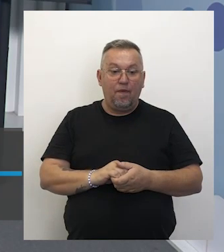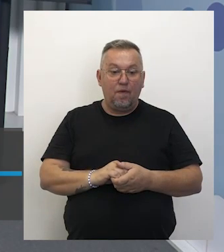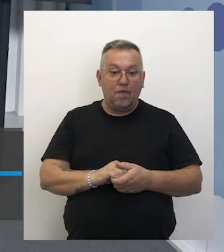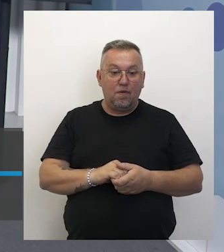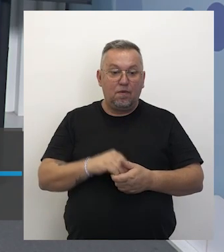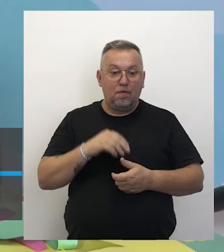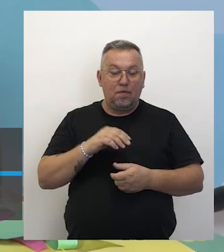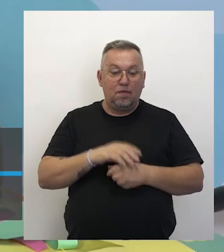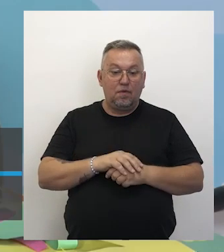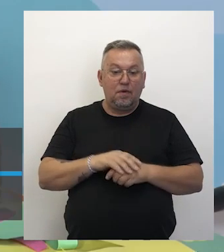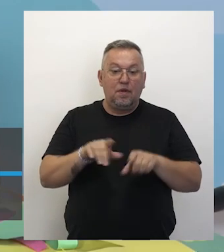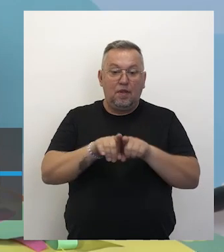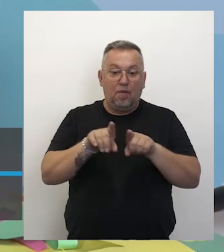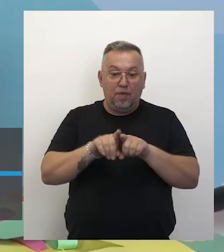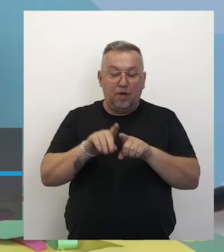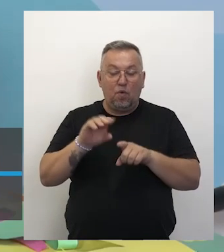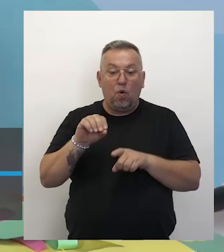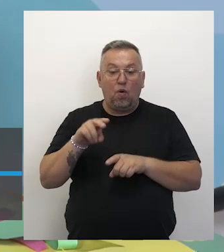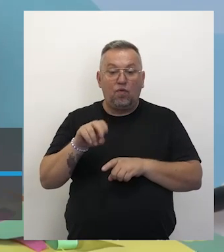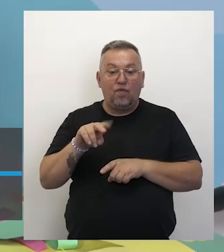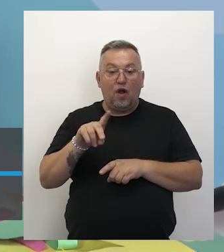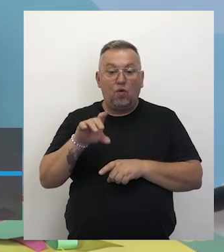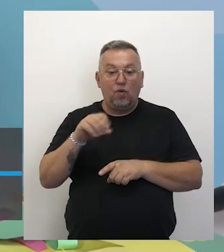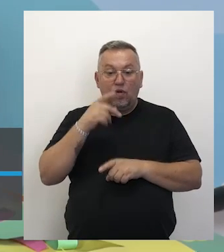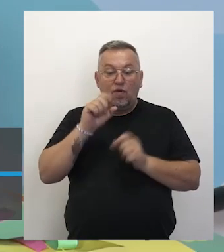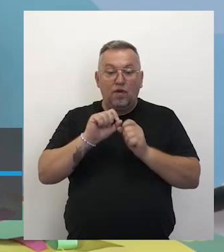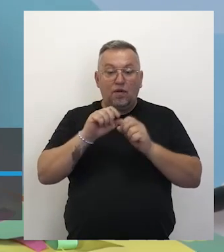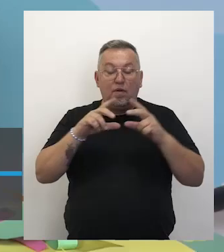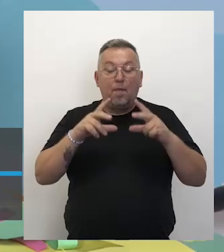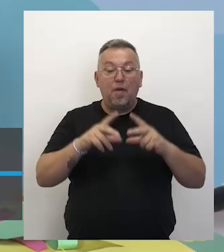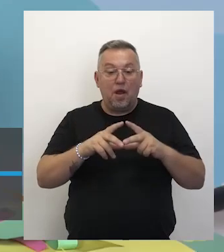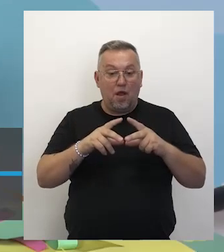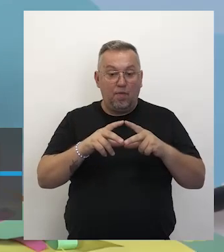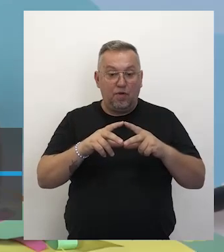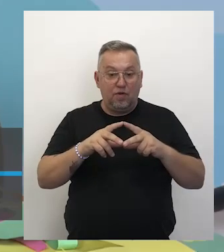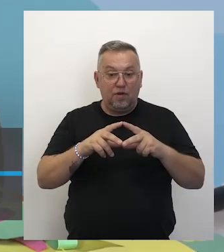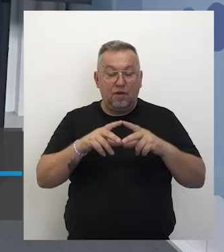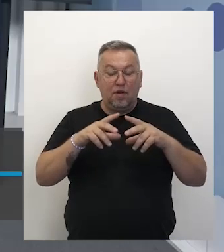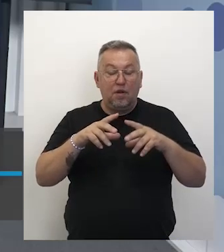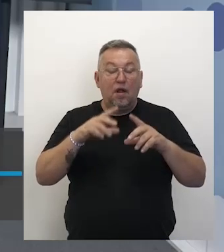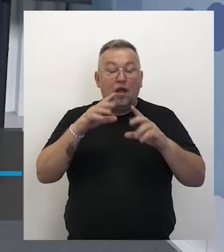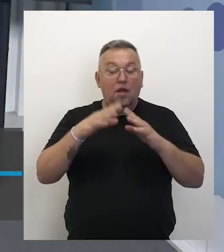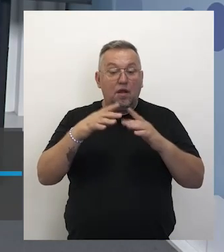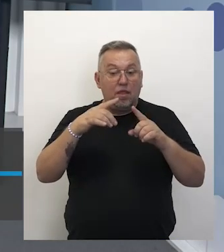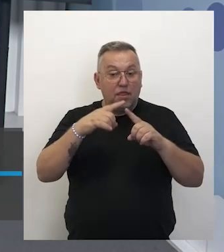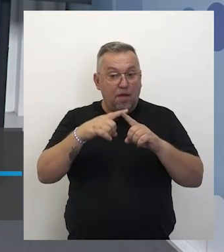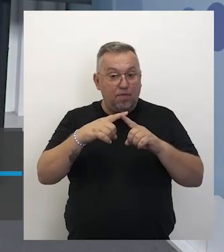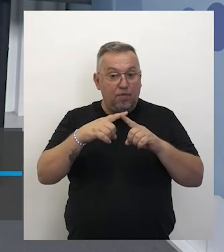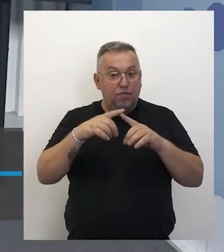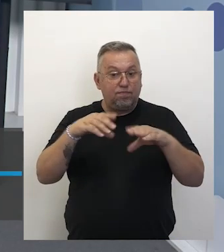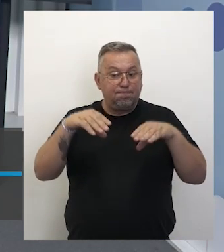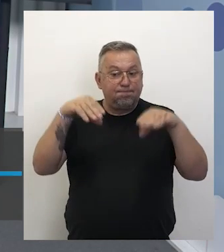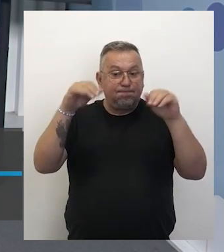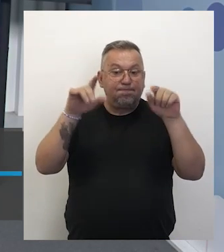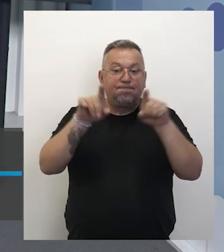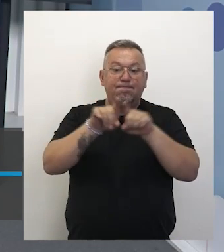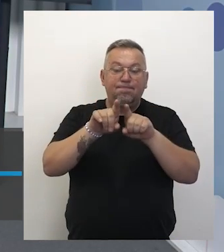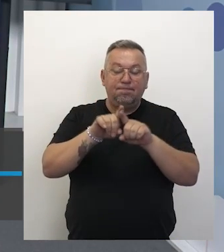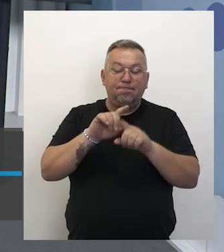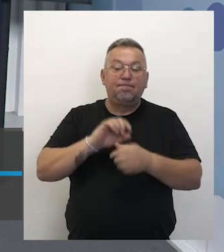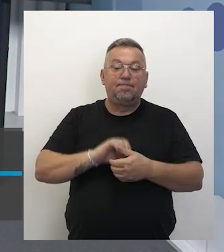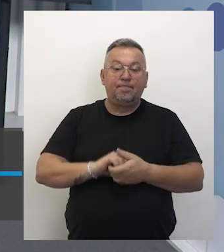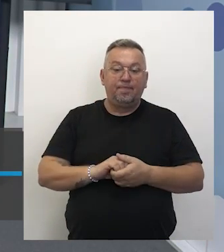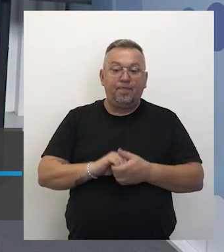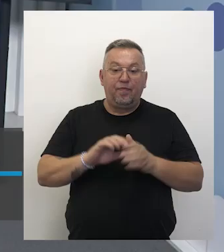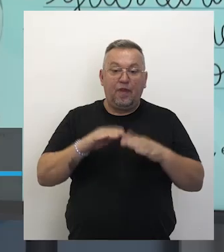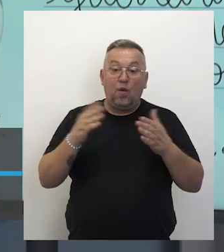pro Oswaldo, falou que eles faziam pirâmides e templos. Faziam, Pro? Ótimo, isso mesmo. Faziam pirâmides e templos. Então